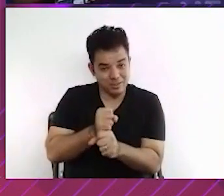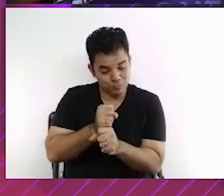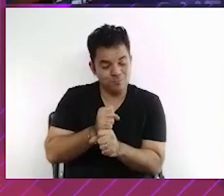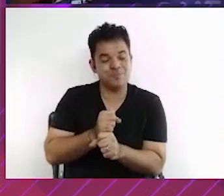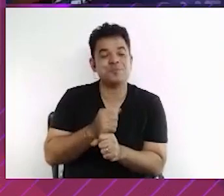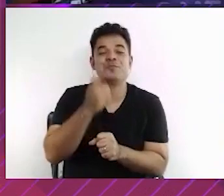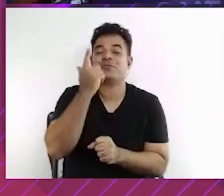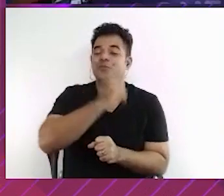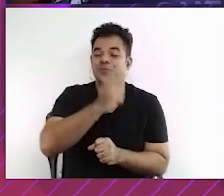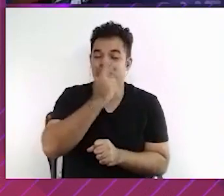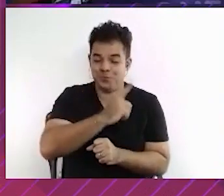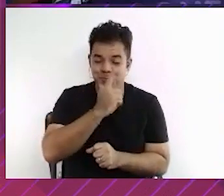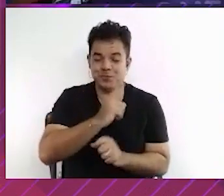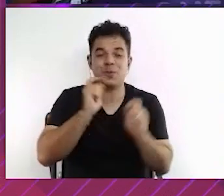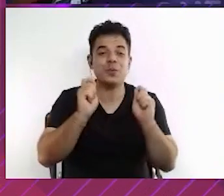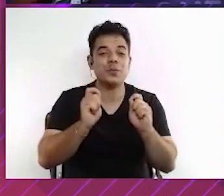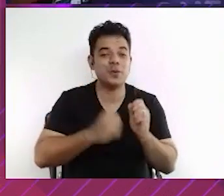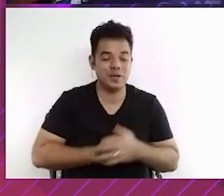conseguiu...